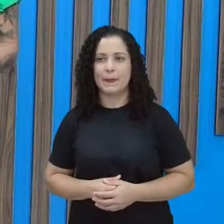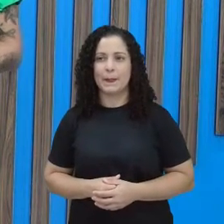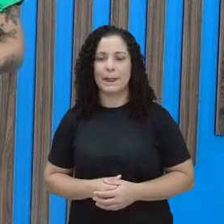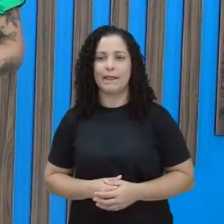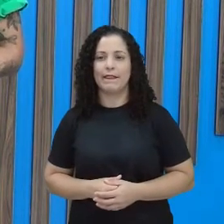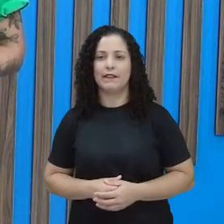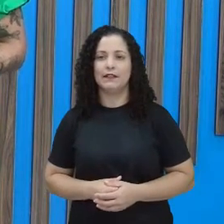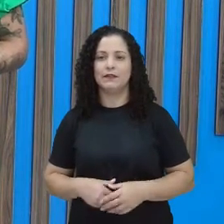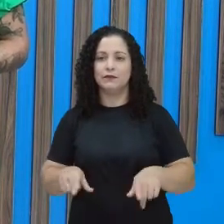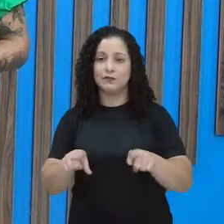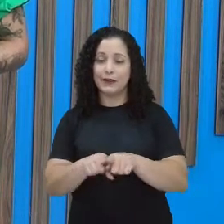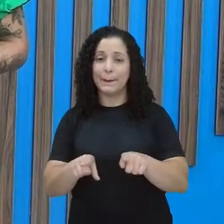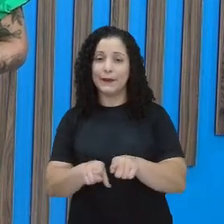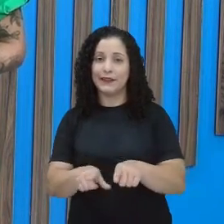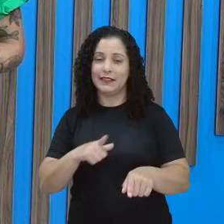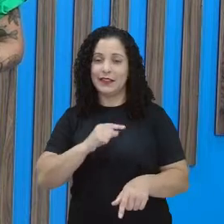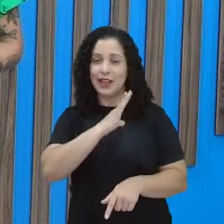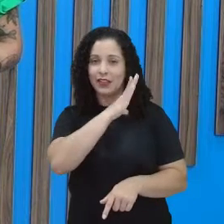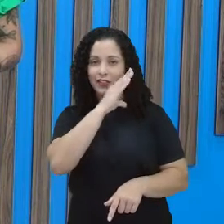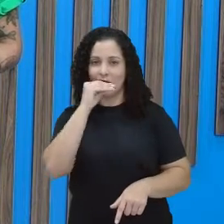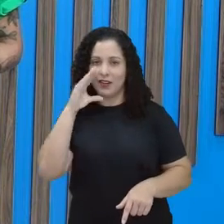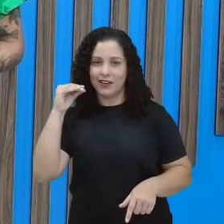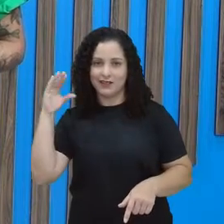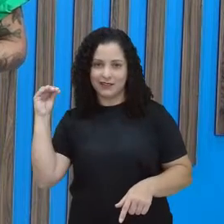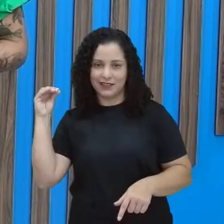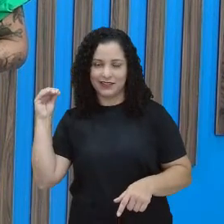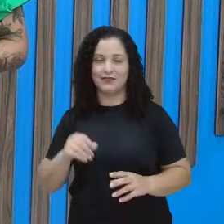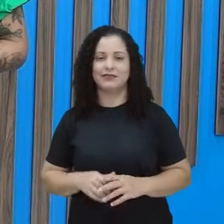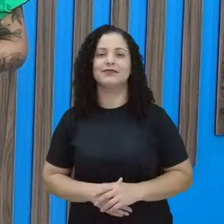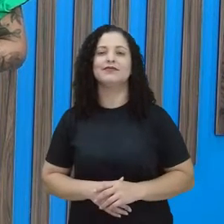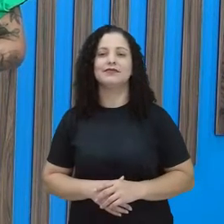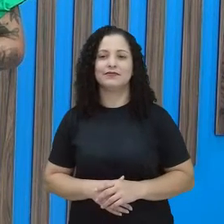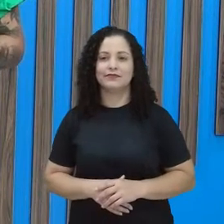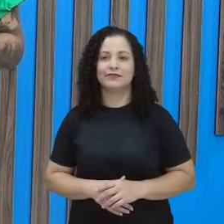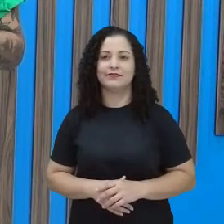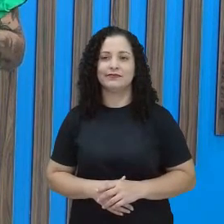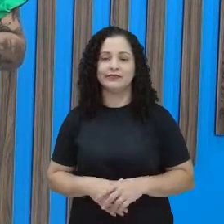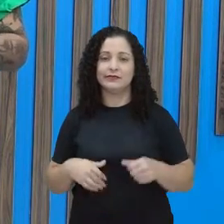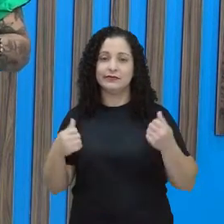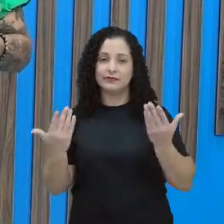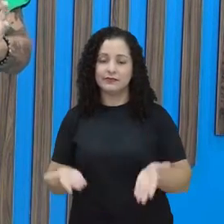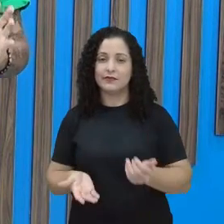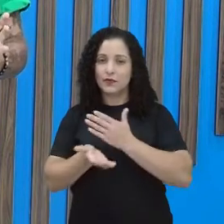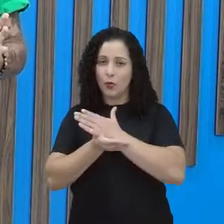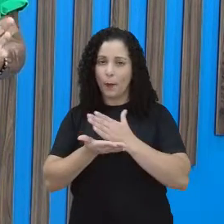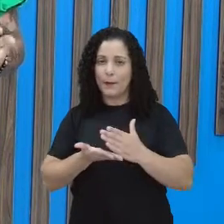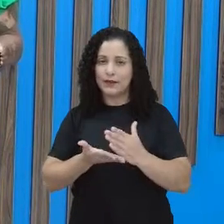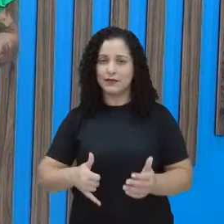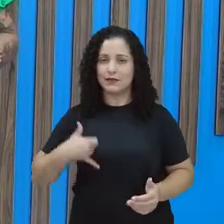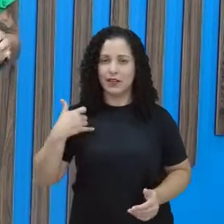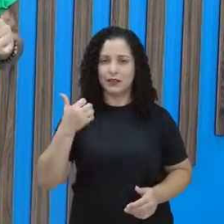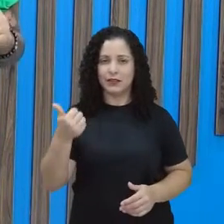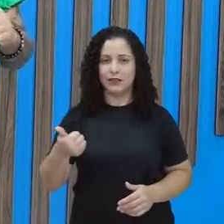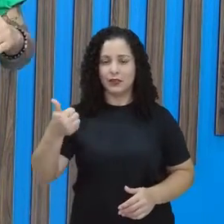Então, uma outra fase é a adolescência, né? E ela vai dos 12,